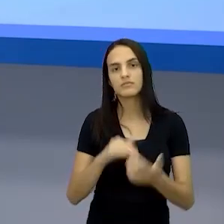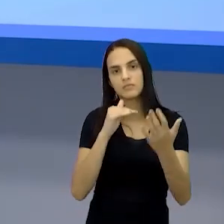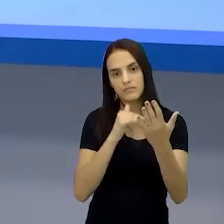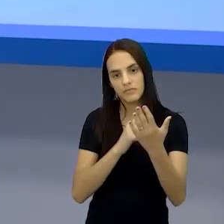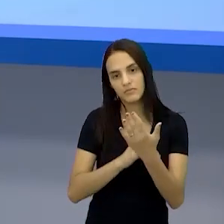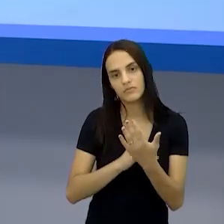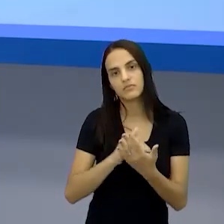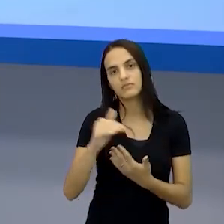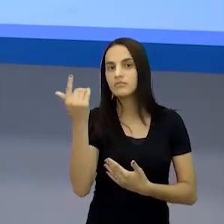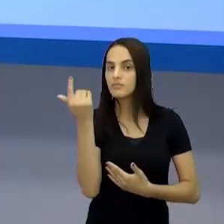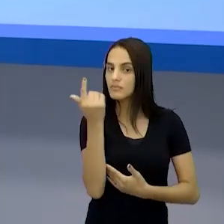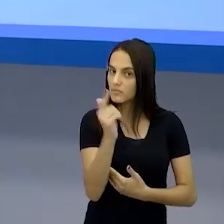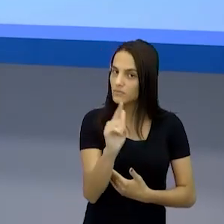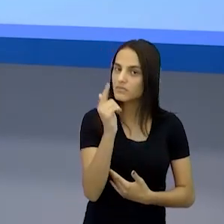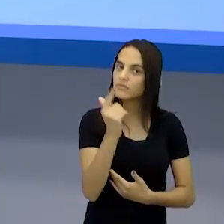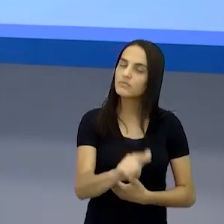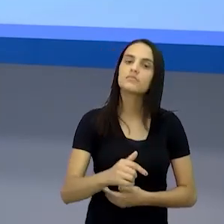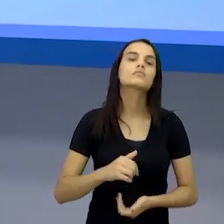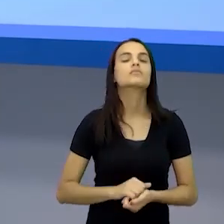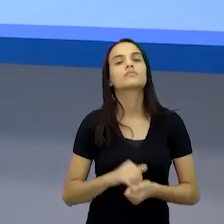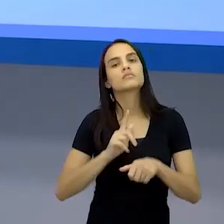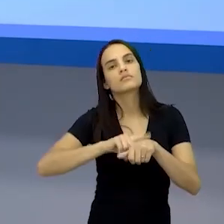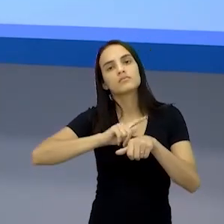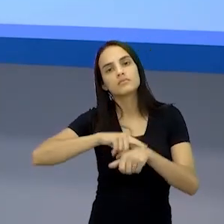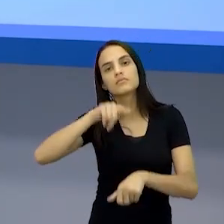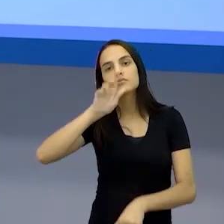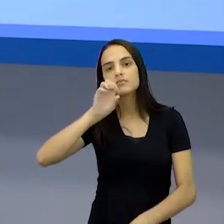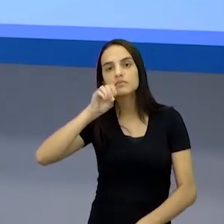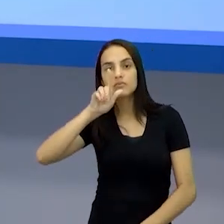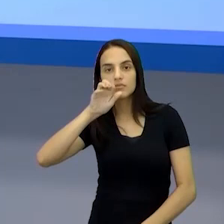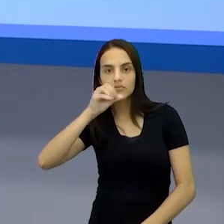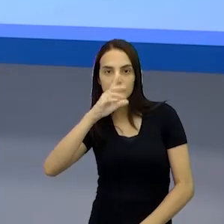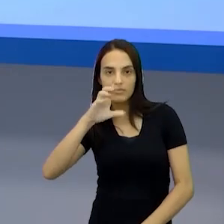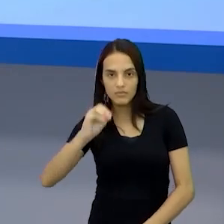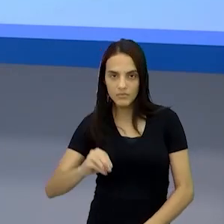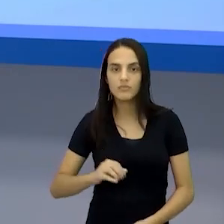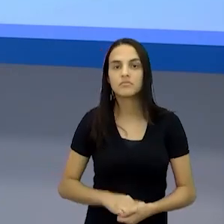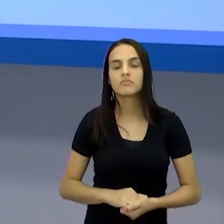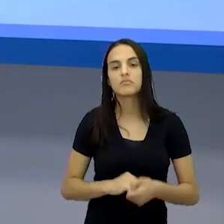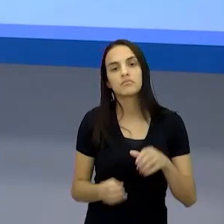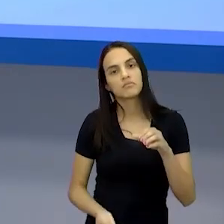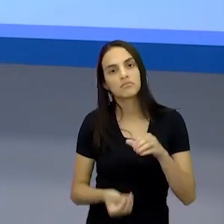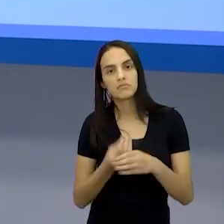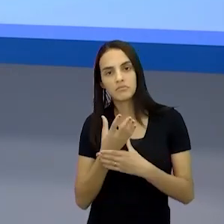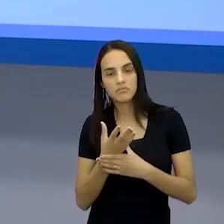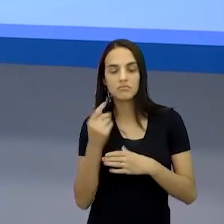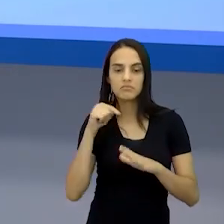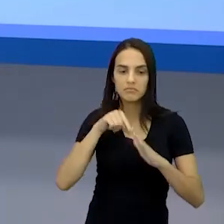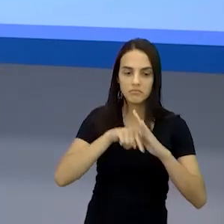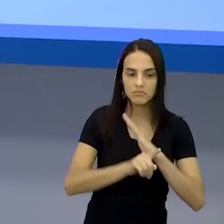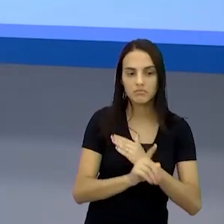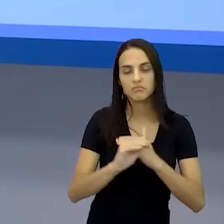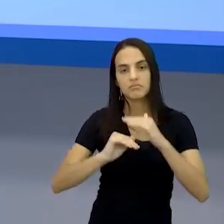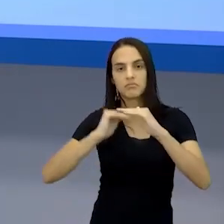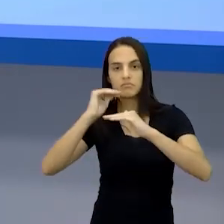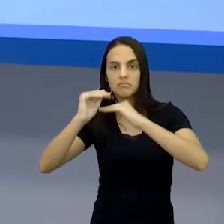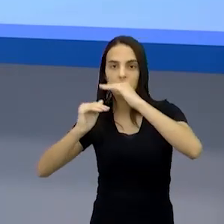começando lá, novamente falando, né, do tempo geológico, da formação aí, né, interna, né, desse